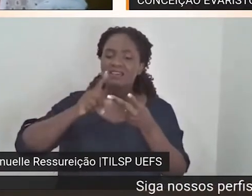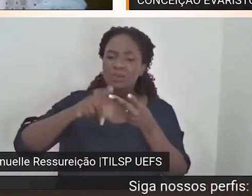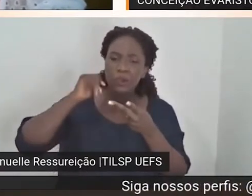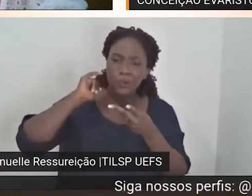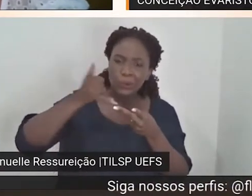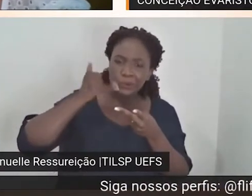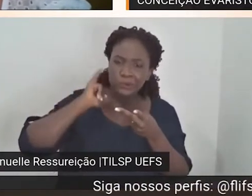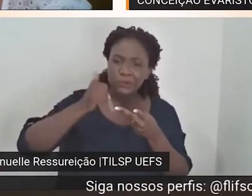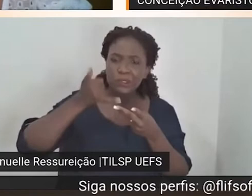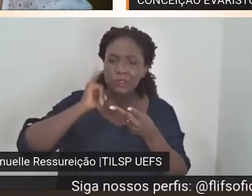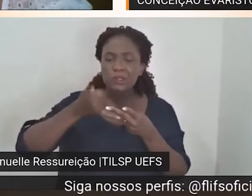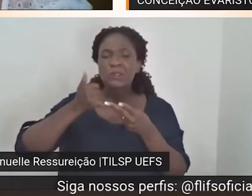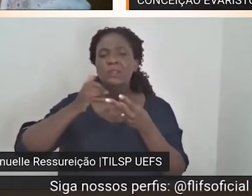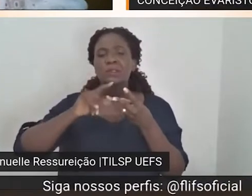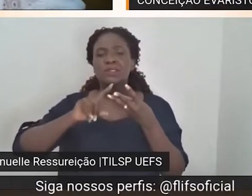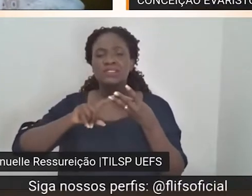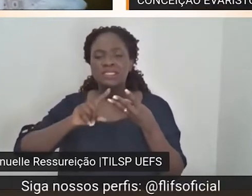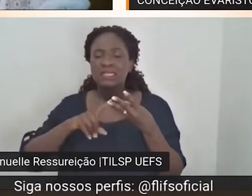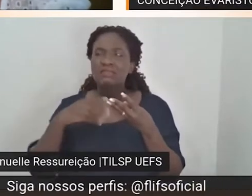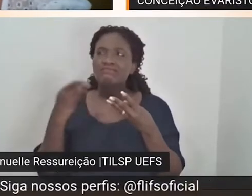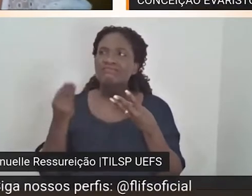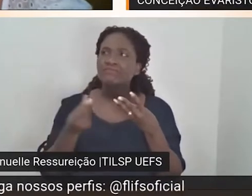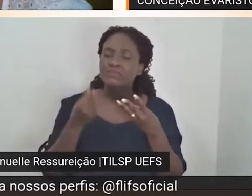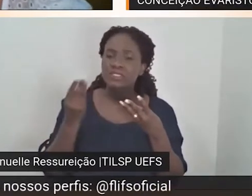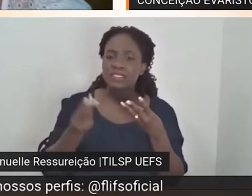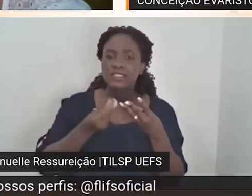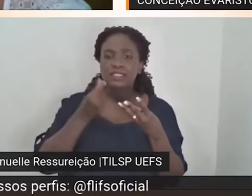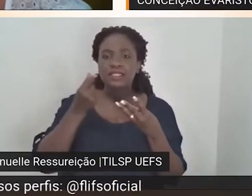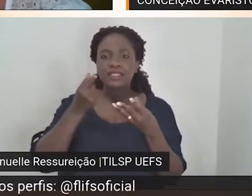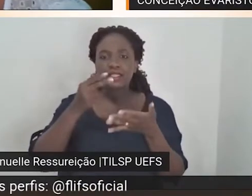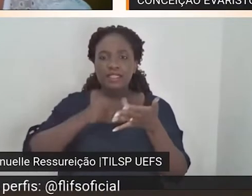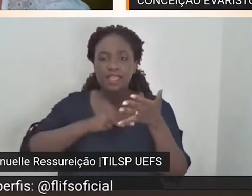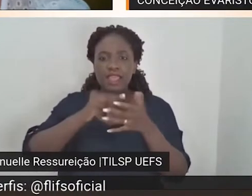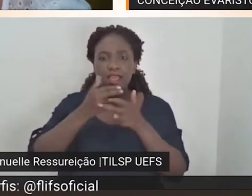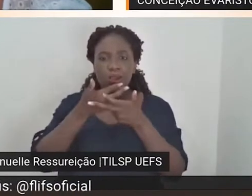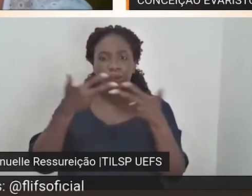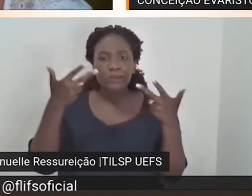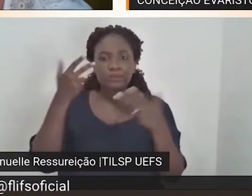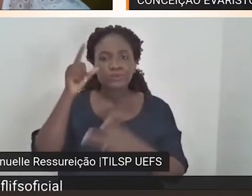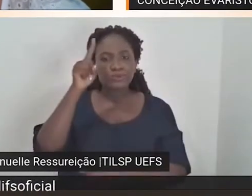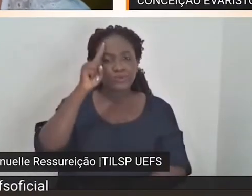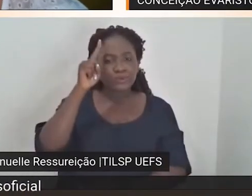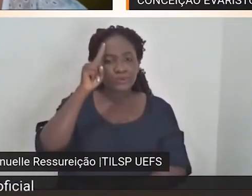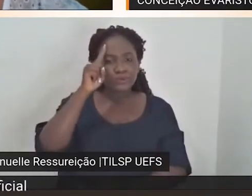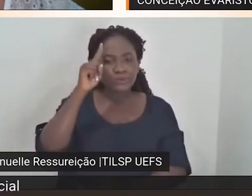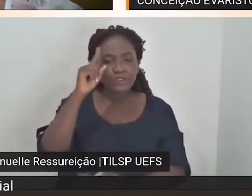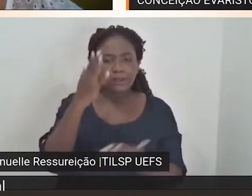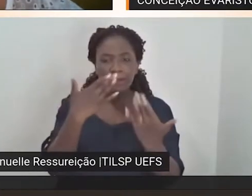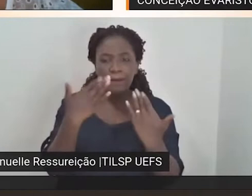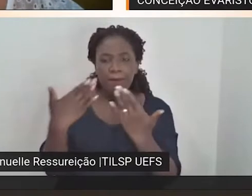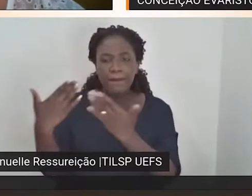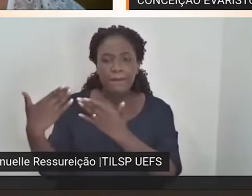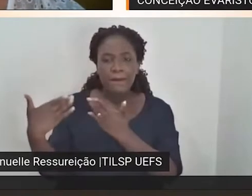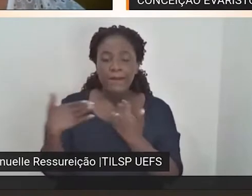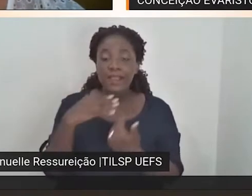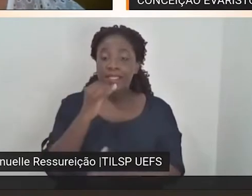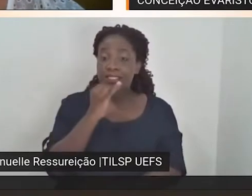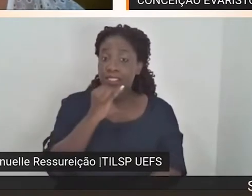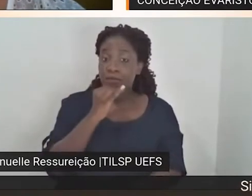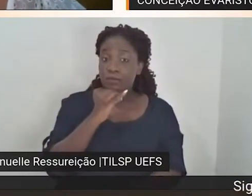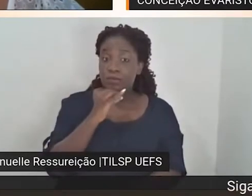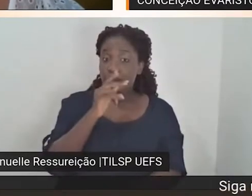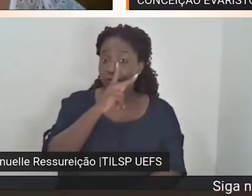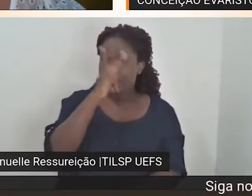interpretou muito, né, eu digo interpretar mesmo os fatos do cotidiano, porque se uma pessoa, vamos supor,